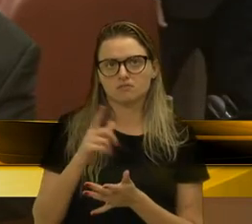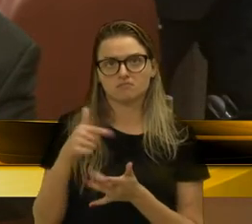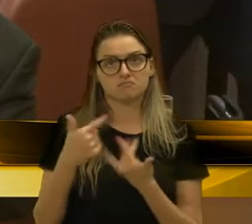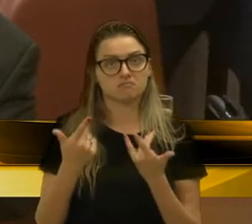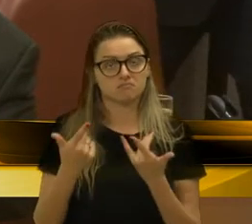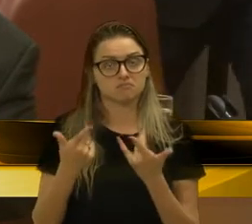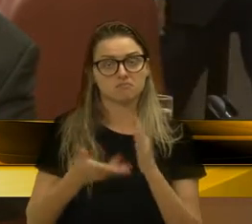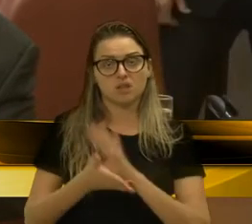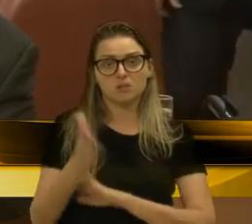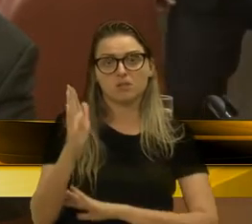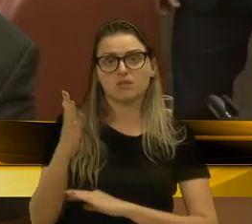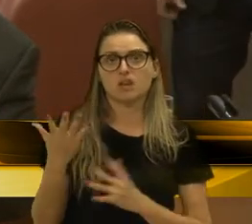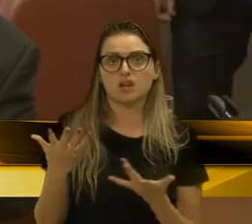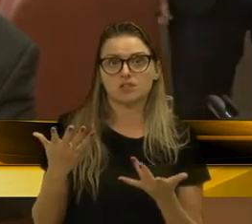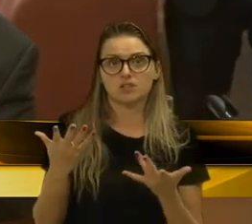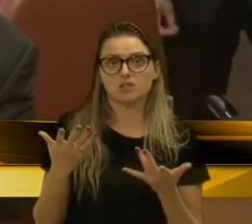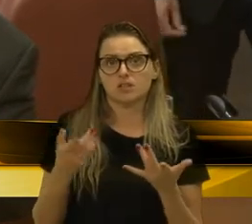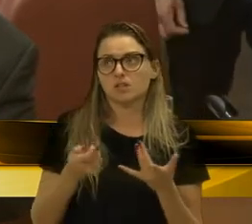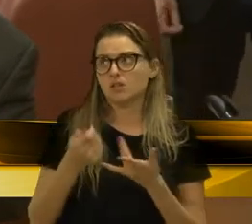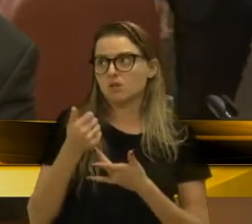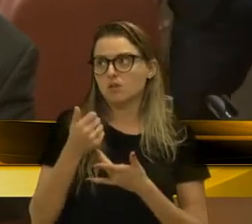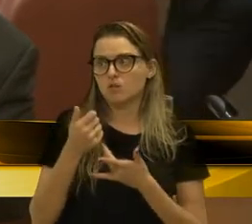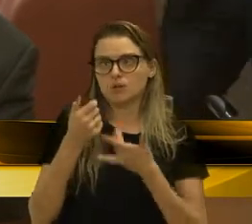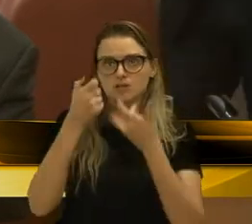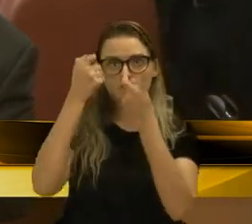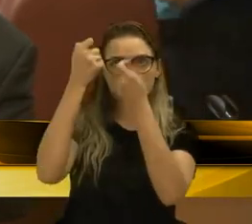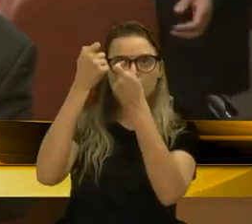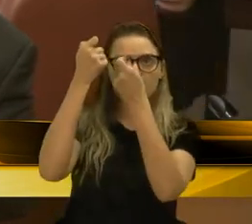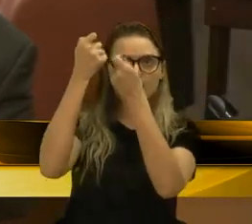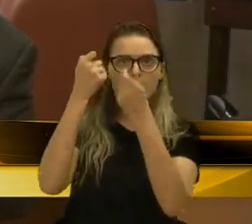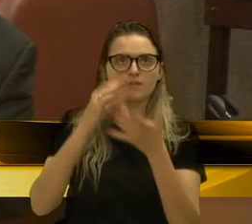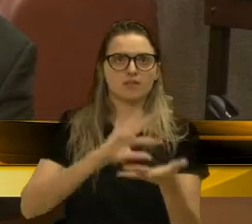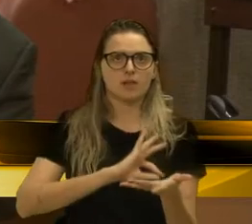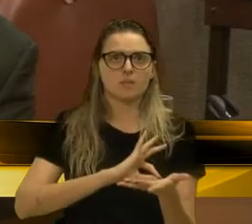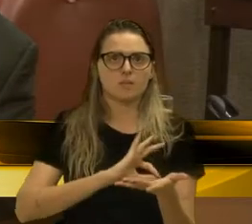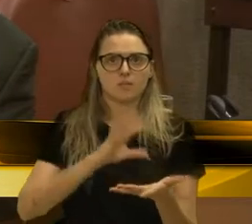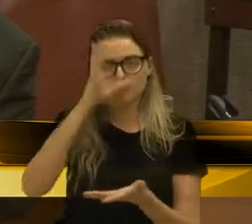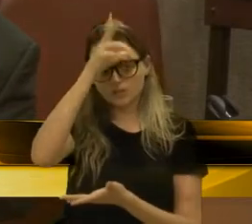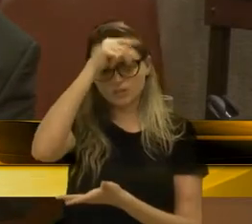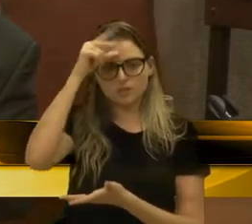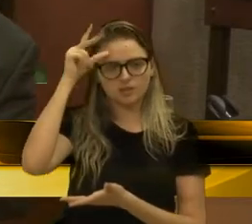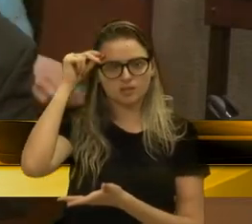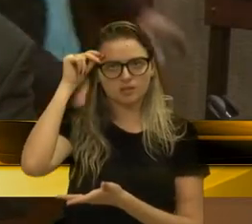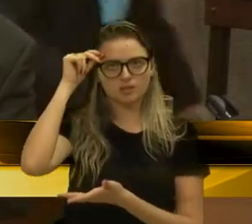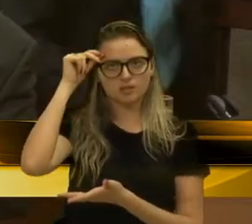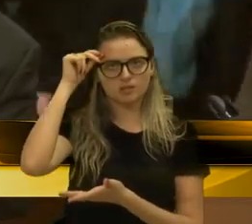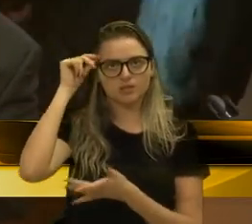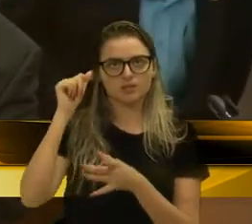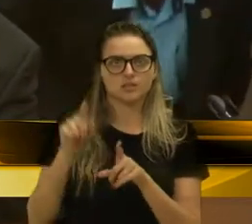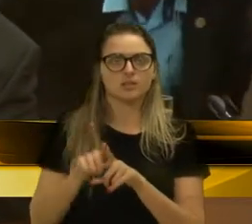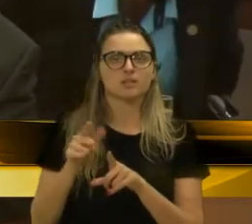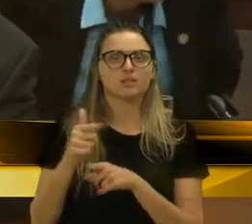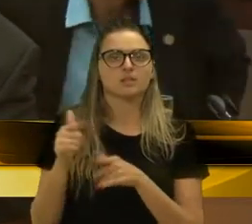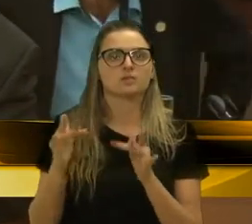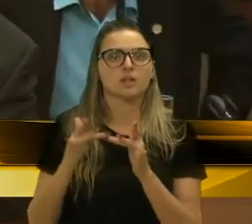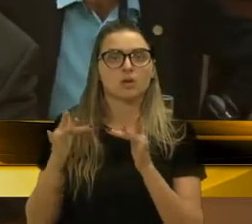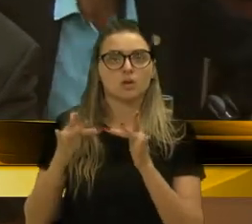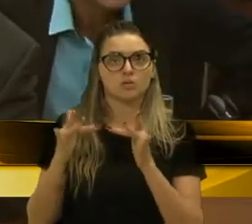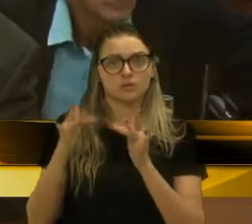greve, quase uma greve da Guarda Municipal, que a Guarda Municipal não é recebida pelo